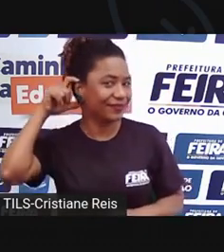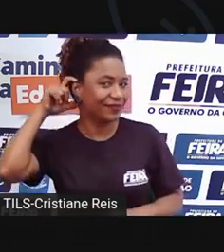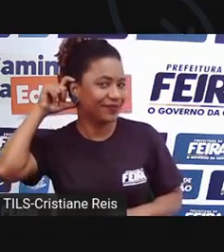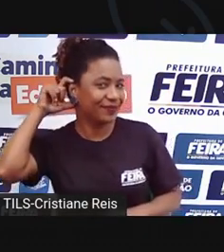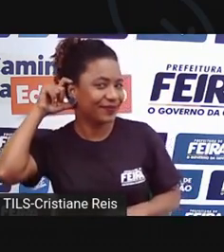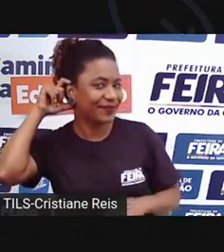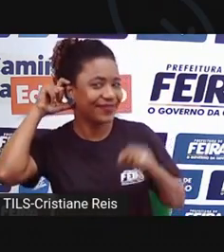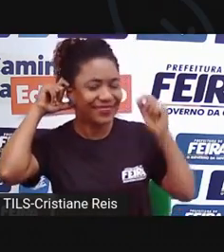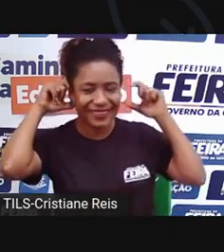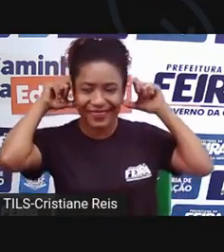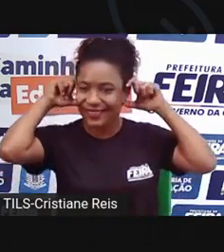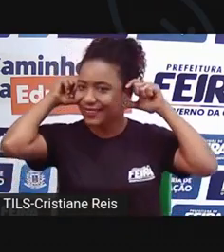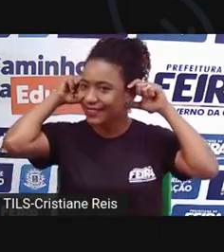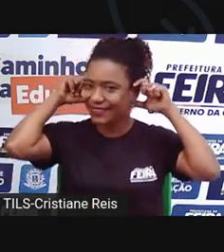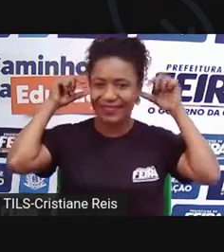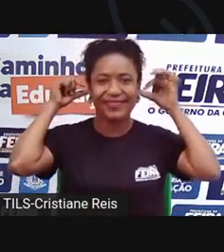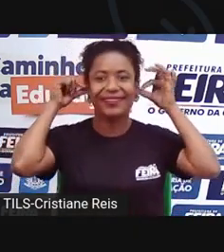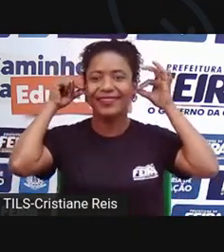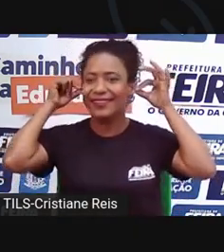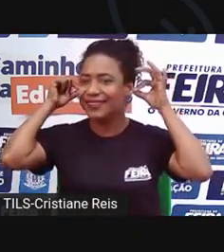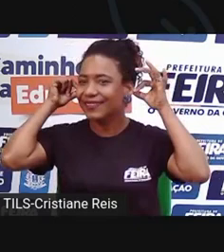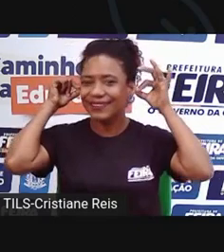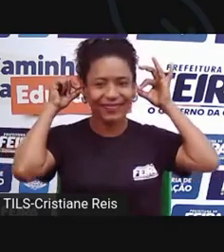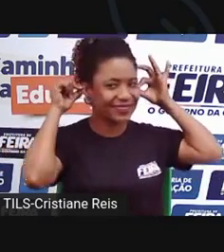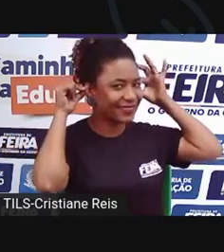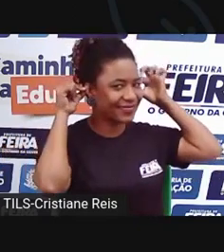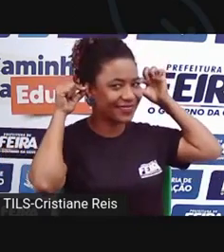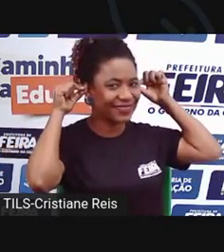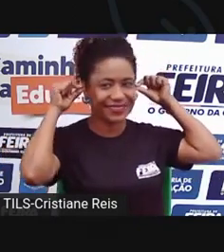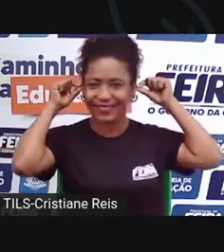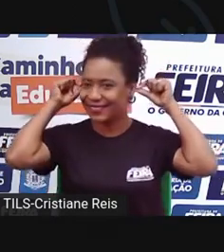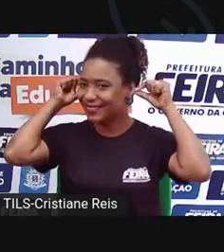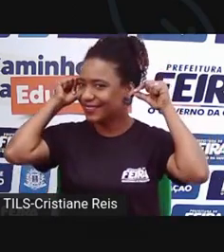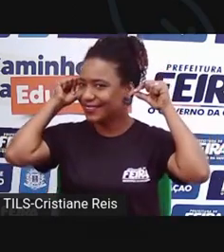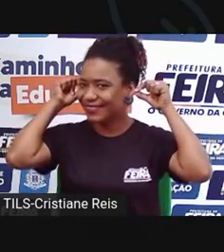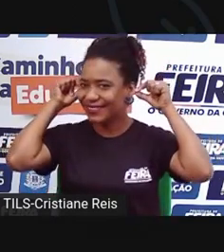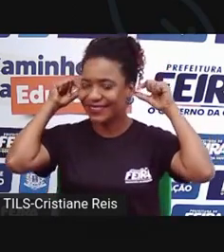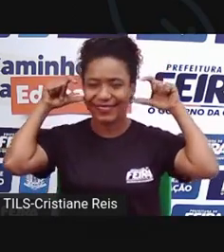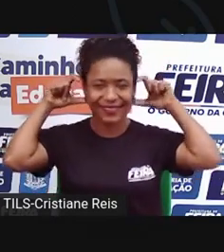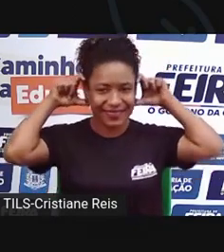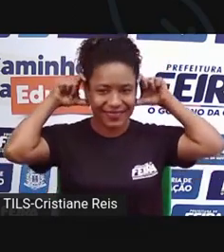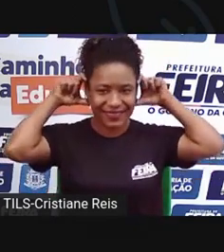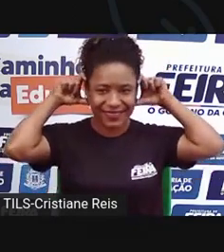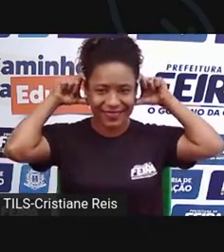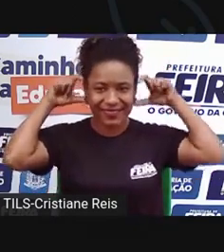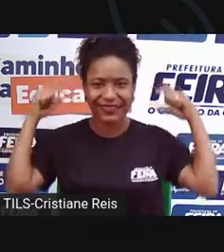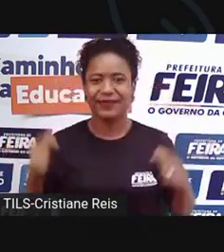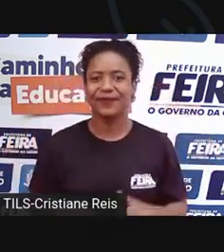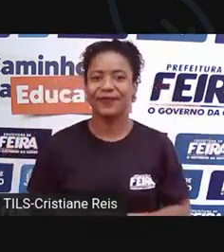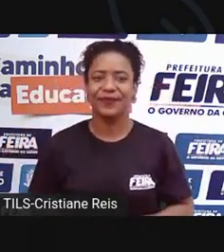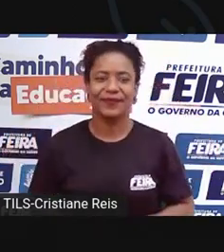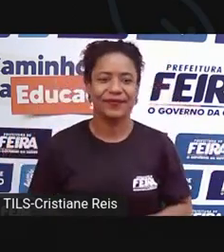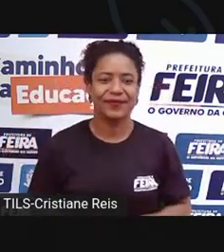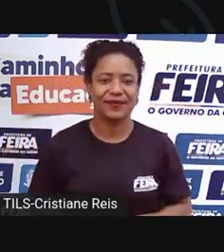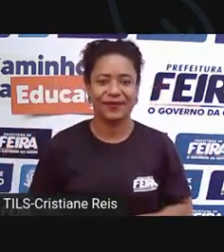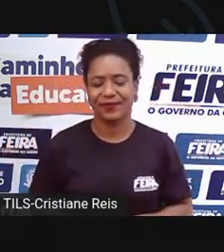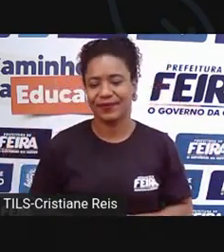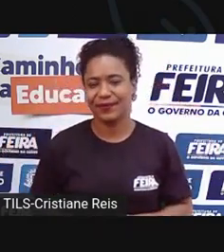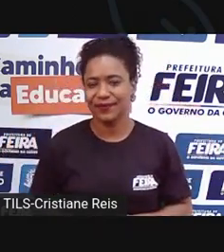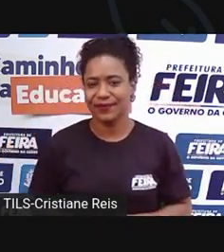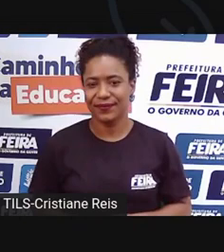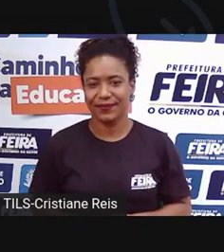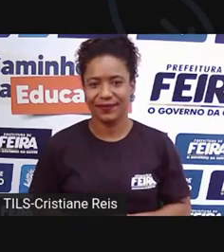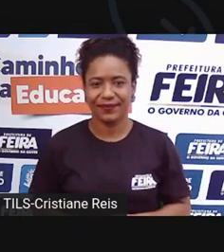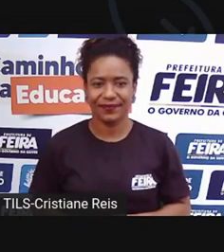orelhas. Por quê? Porque elas estão aqui, ó. Também no nosso rosto. Então, eu acho que eu já